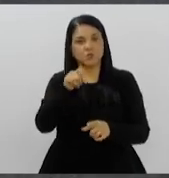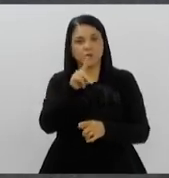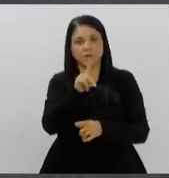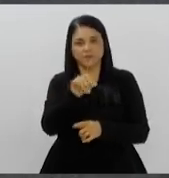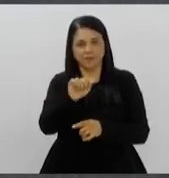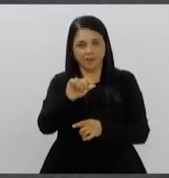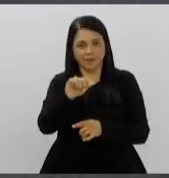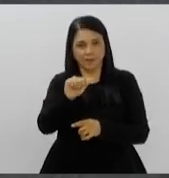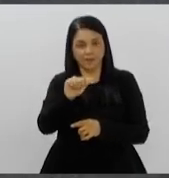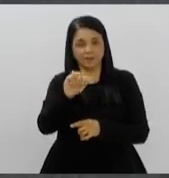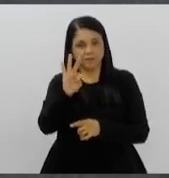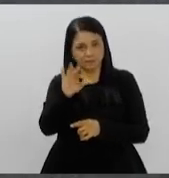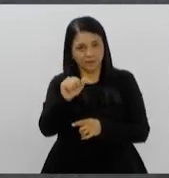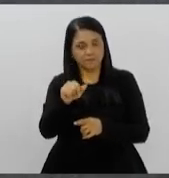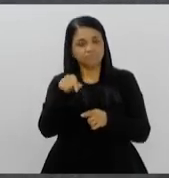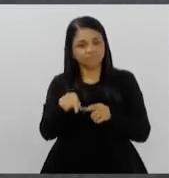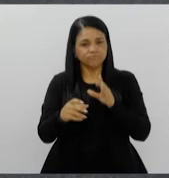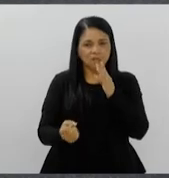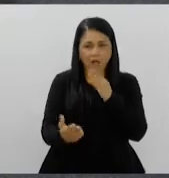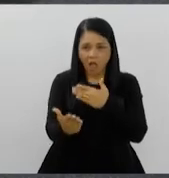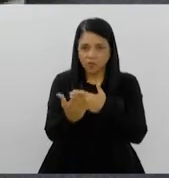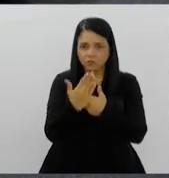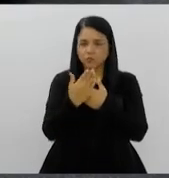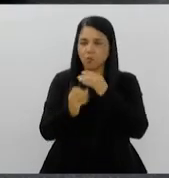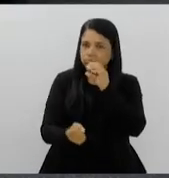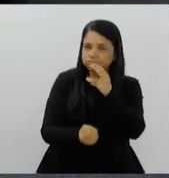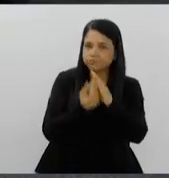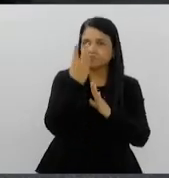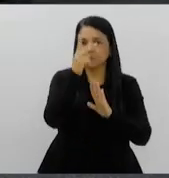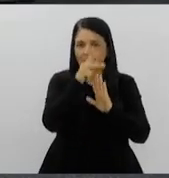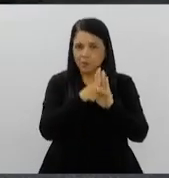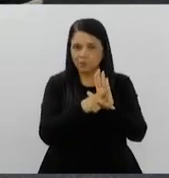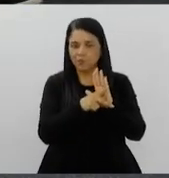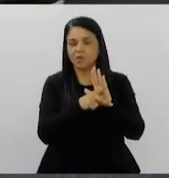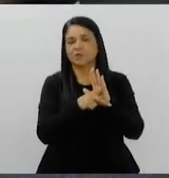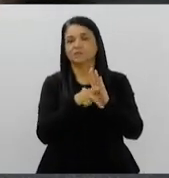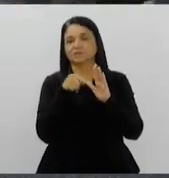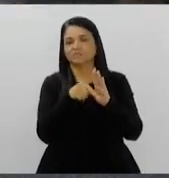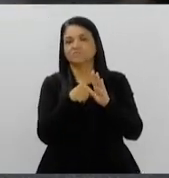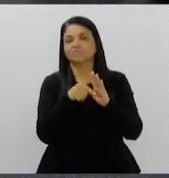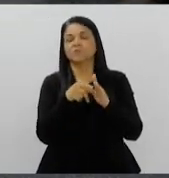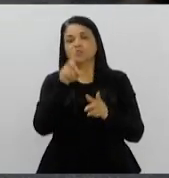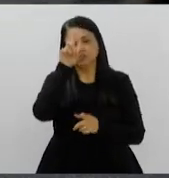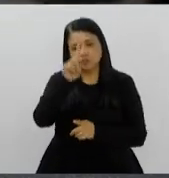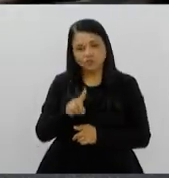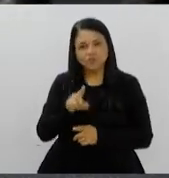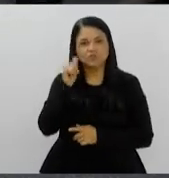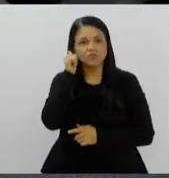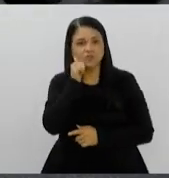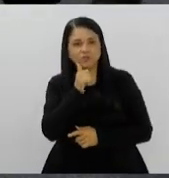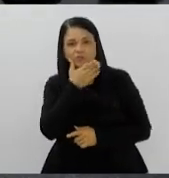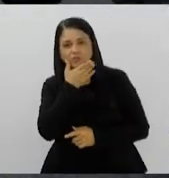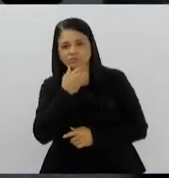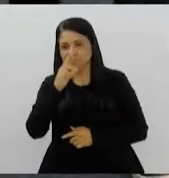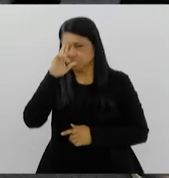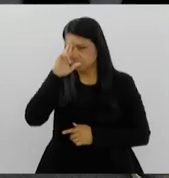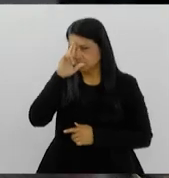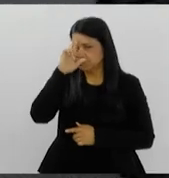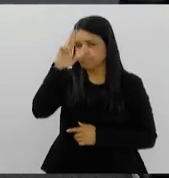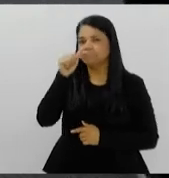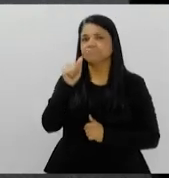o projeto, que reconhece que as diretoras e os diretores de harmonia são peça fundamental para